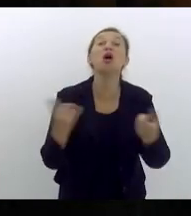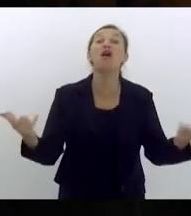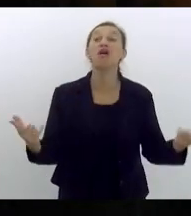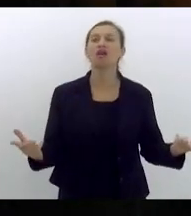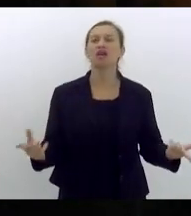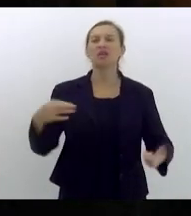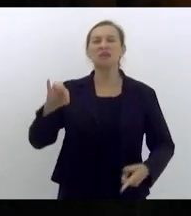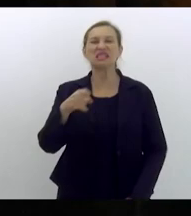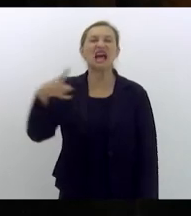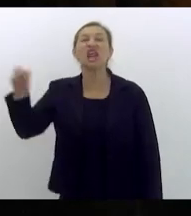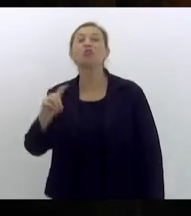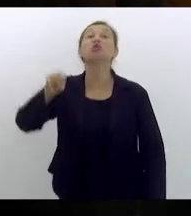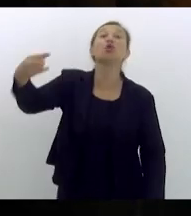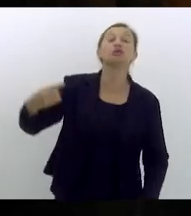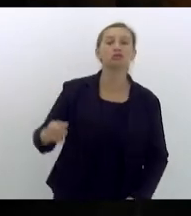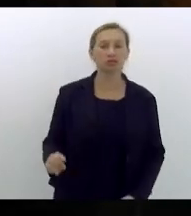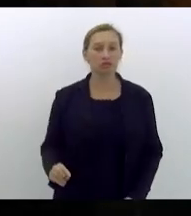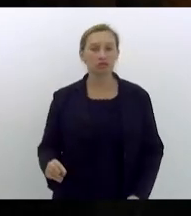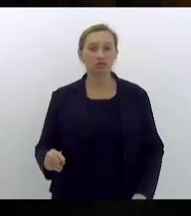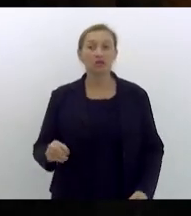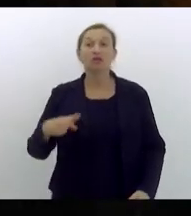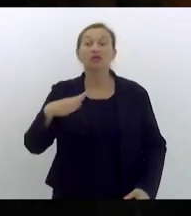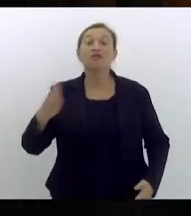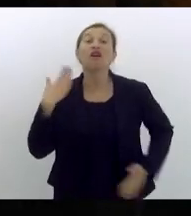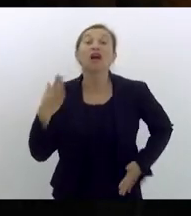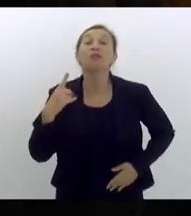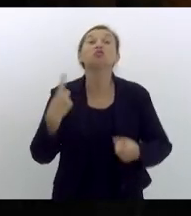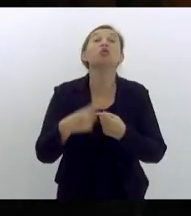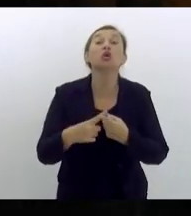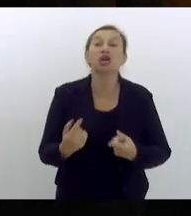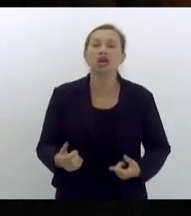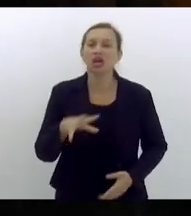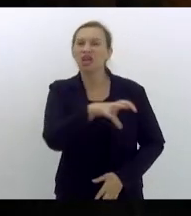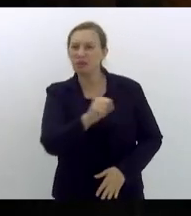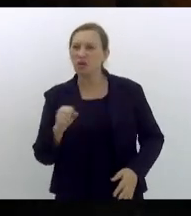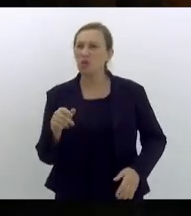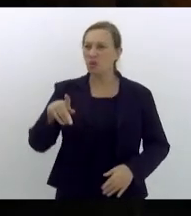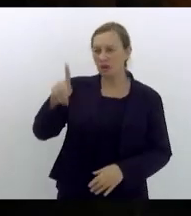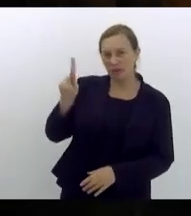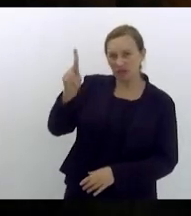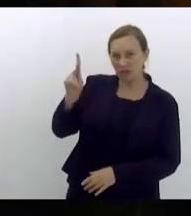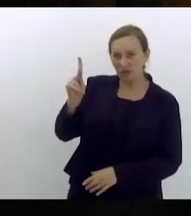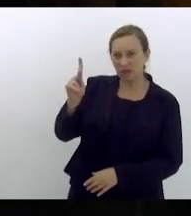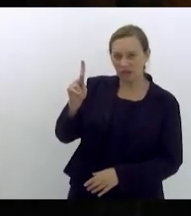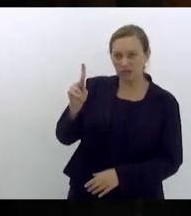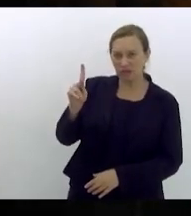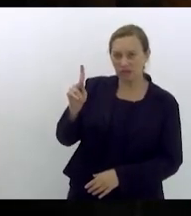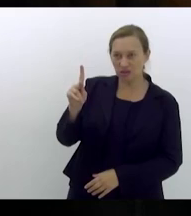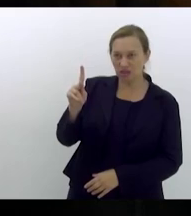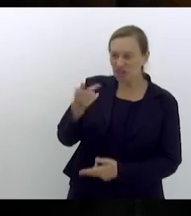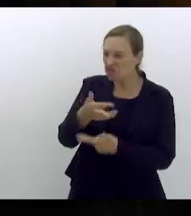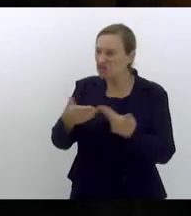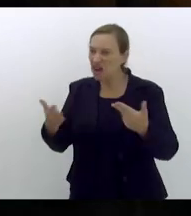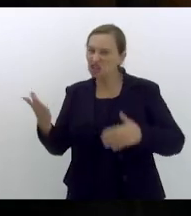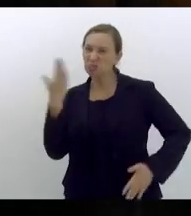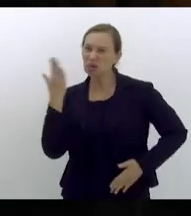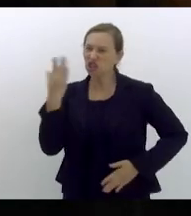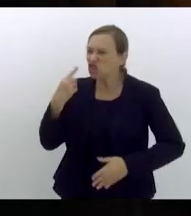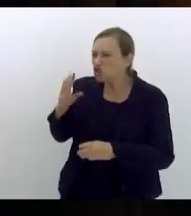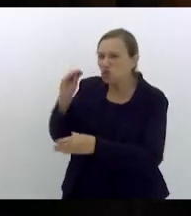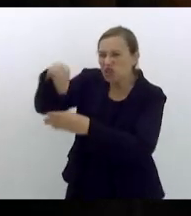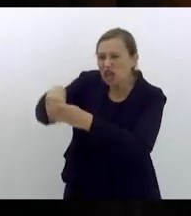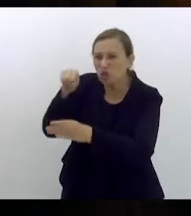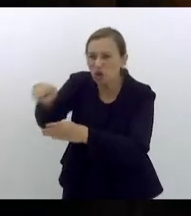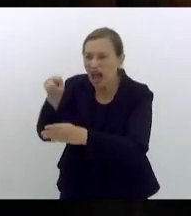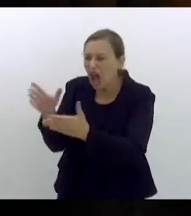deu meu salão para os outros vagabundo porque ele pegou a Petrobras e saiu nomeando um monte de bandido que a vida